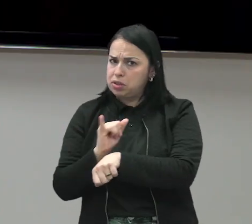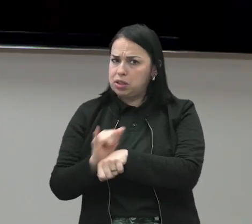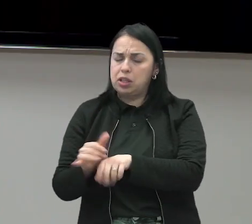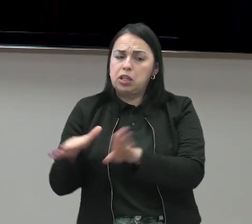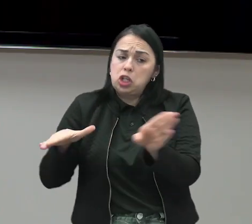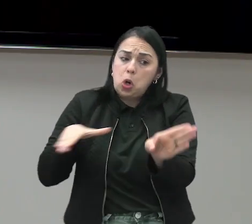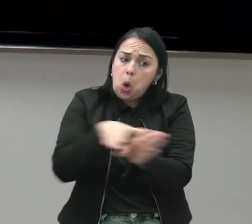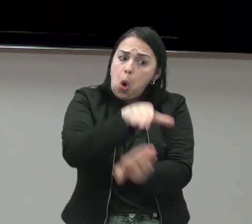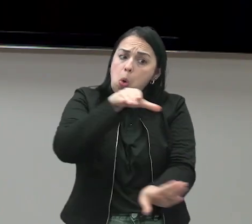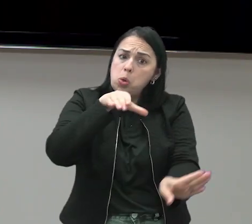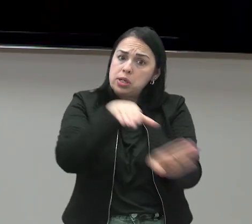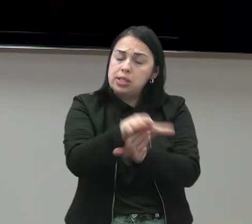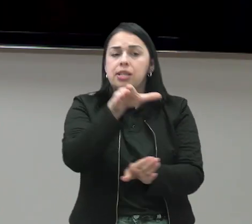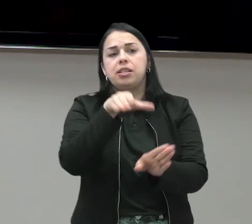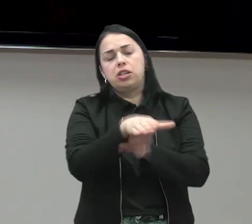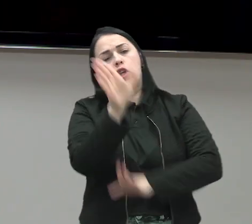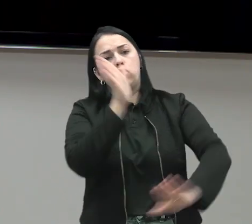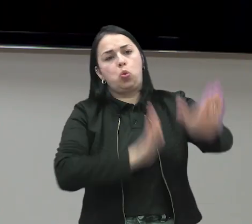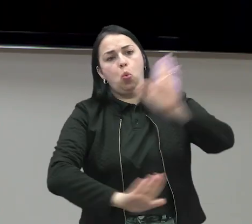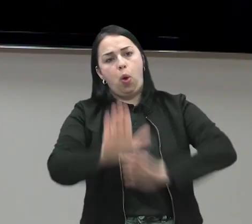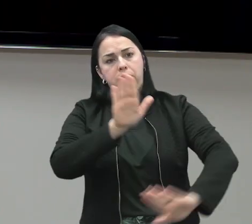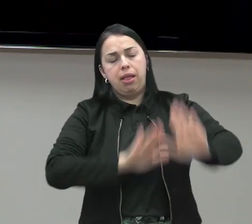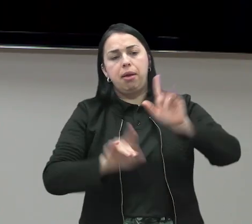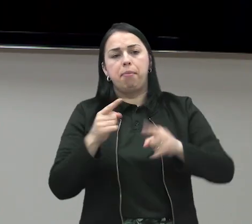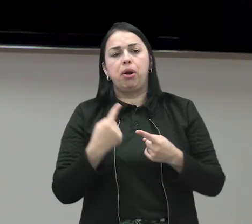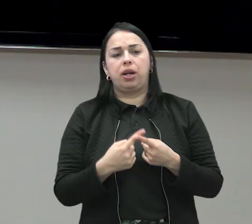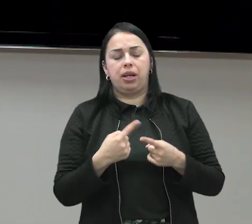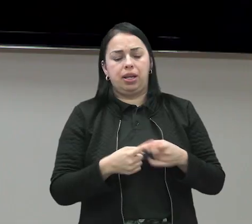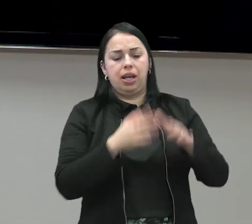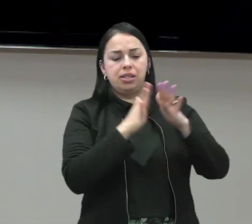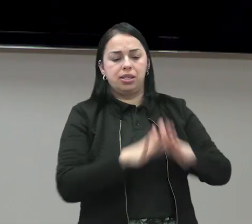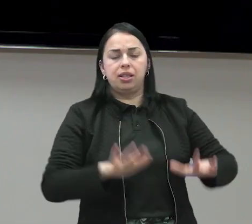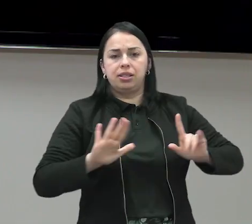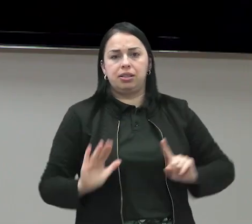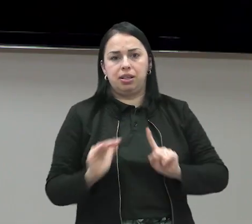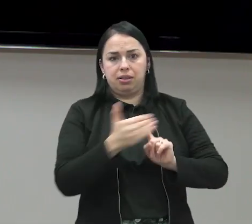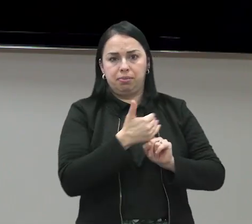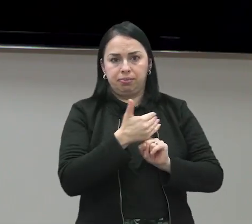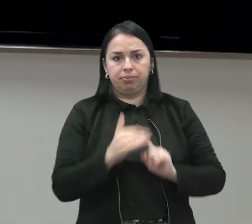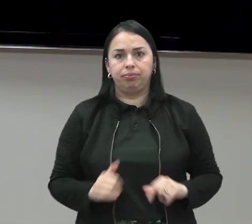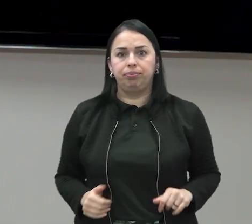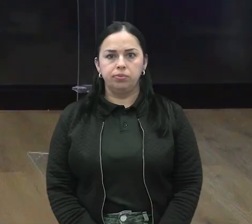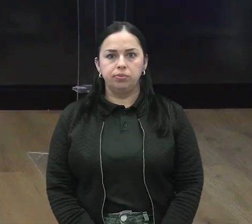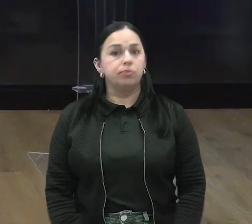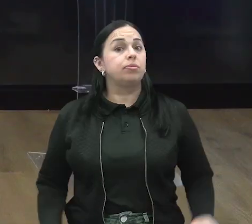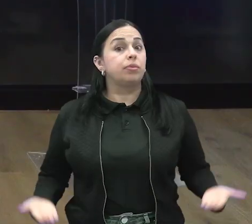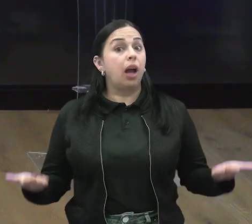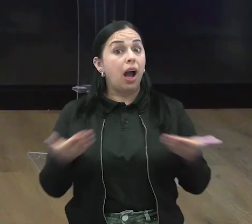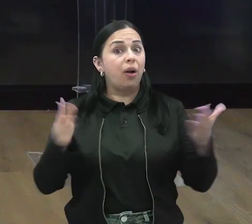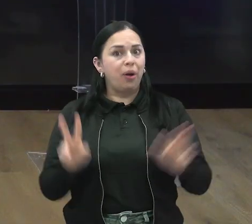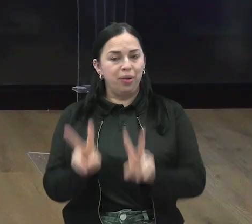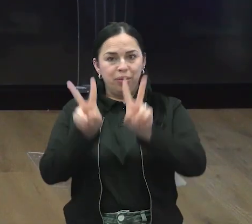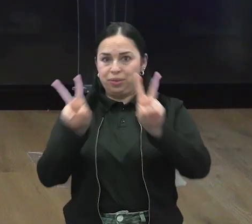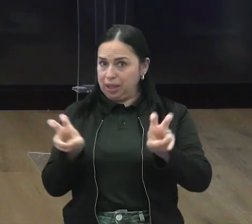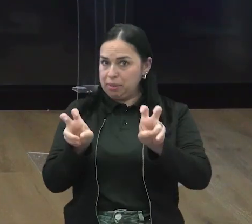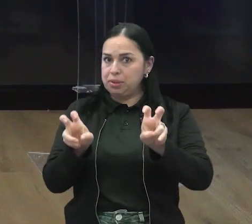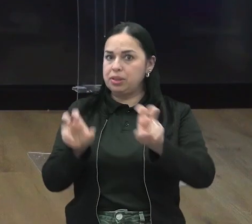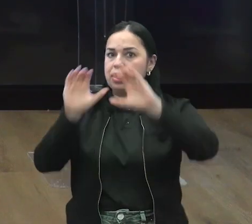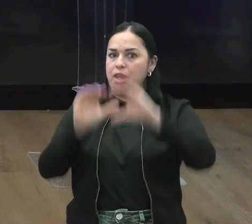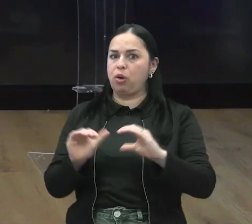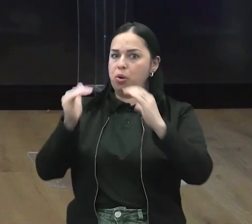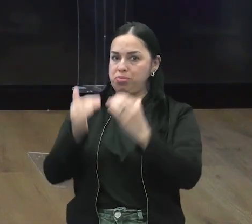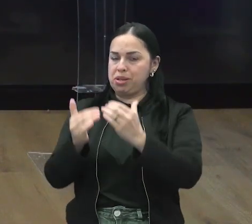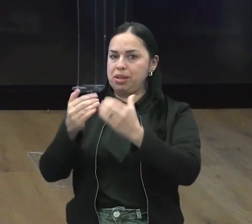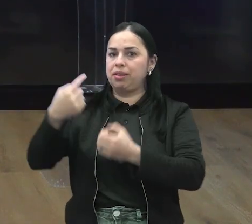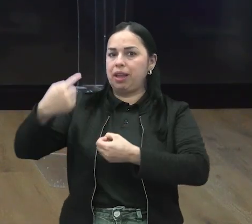de orientação, de conscientização para a gente proteger as crianças desse ambiente. A gente fala agora sobre a